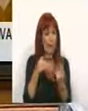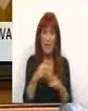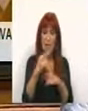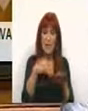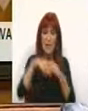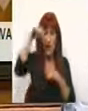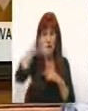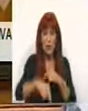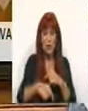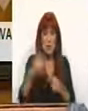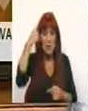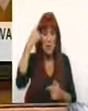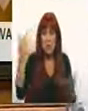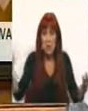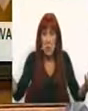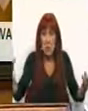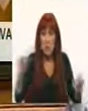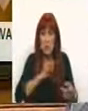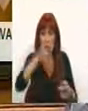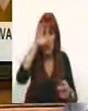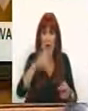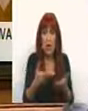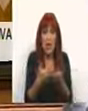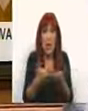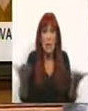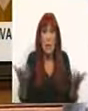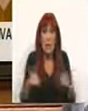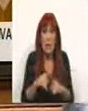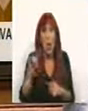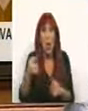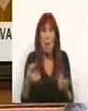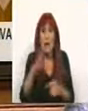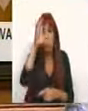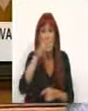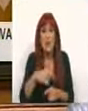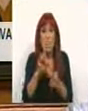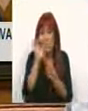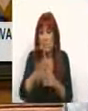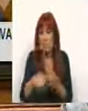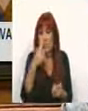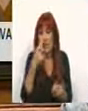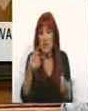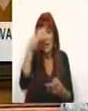feitas aqui que pensávamos nós que o Sr. Ministro da Economia, se não fosse de facto um ministro residual e